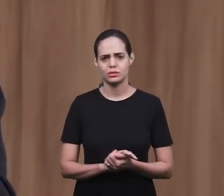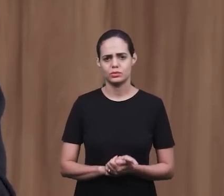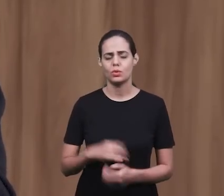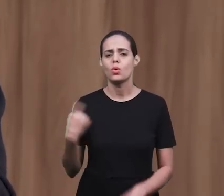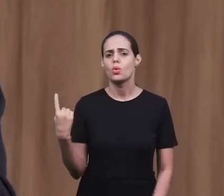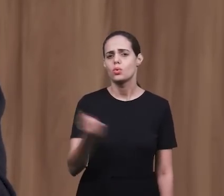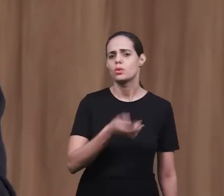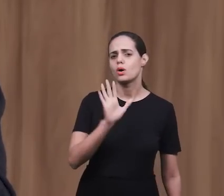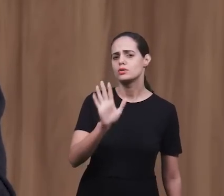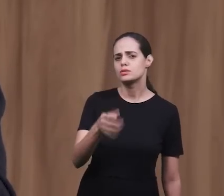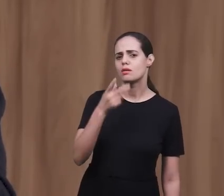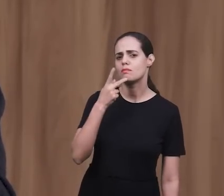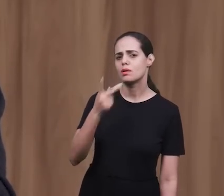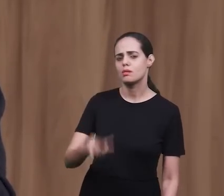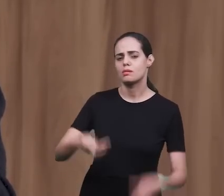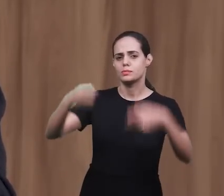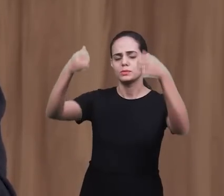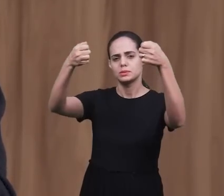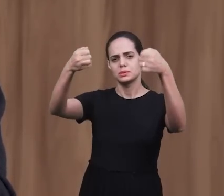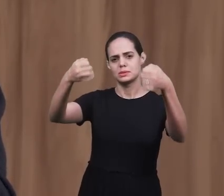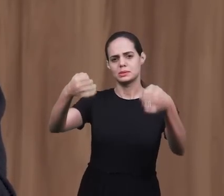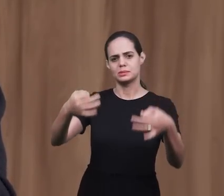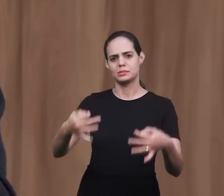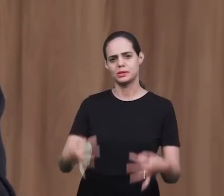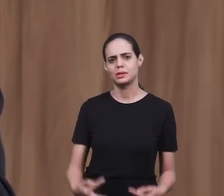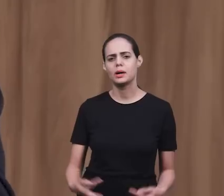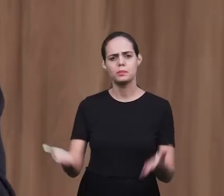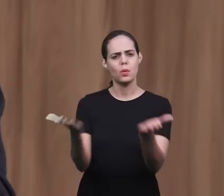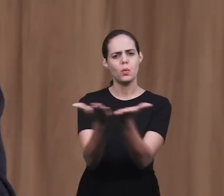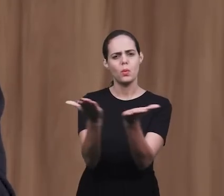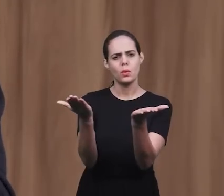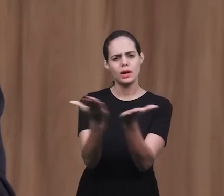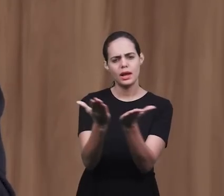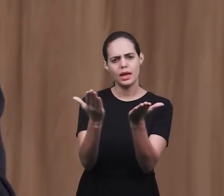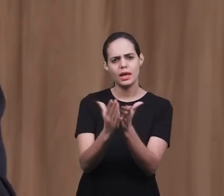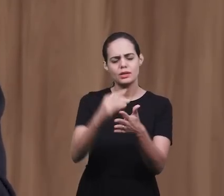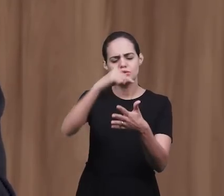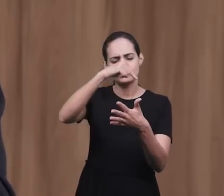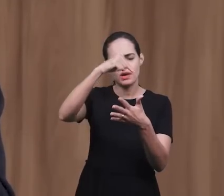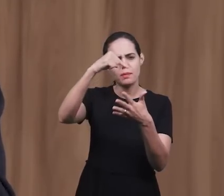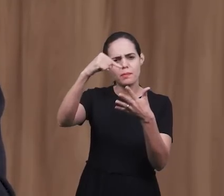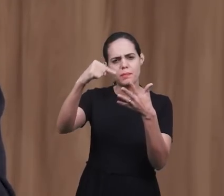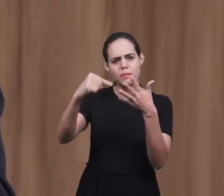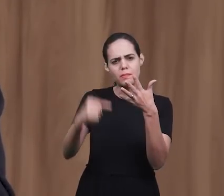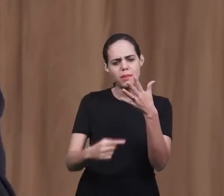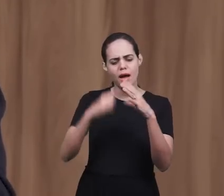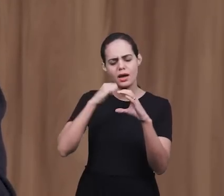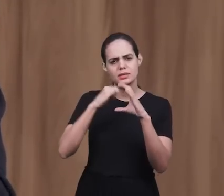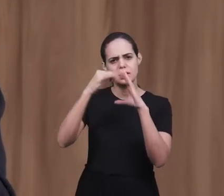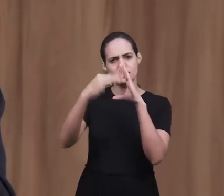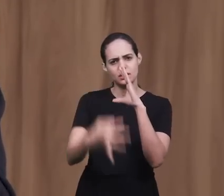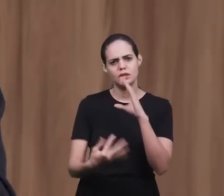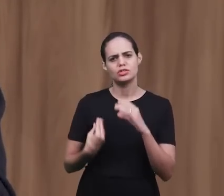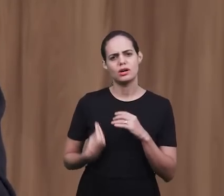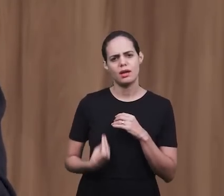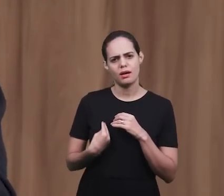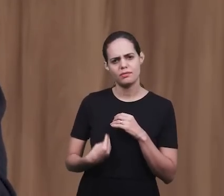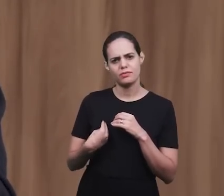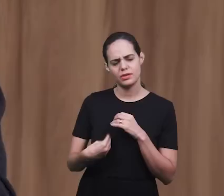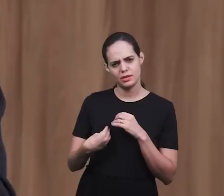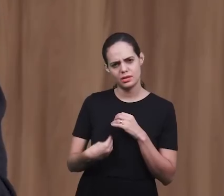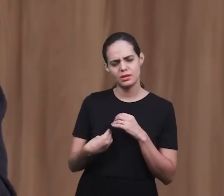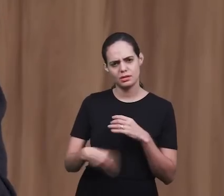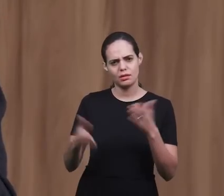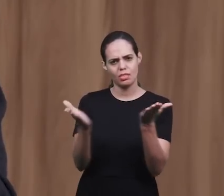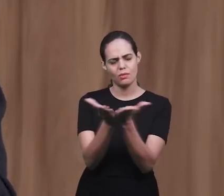inclusive, essa questão relacionada ao crente em todos os aspectos da vida do crente, principalmente com relação